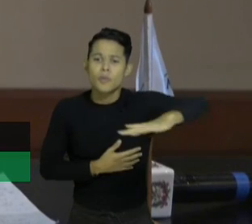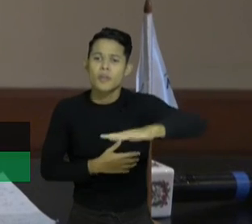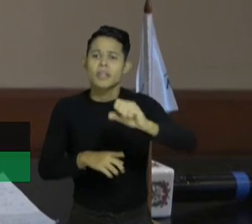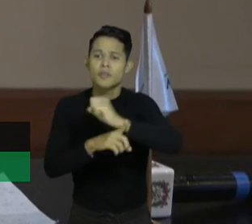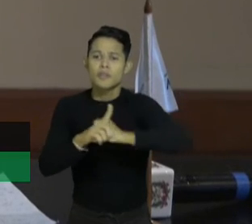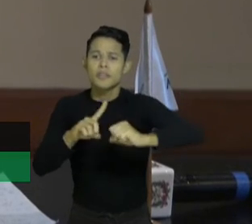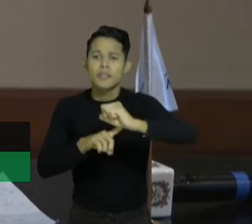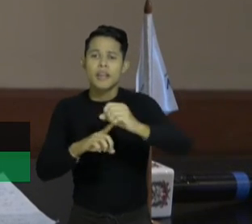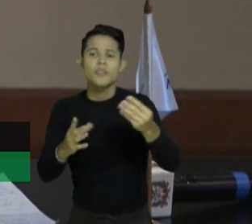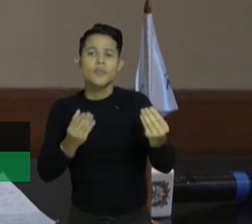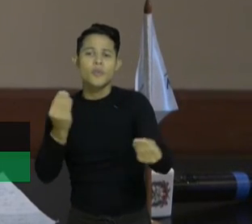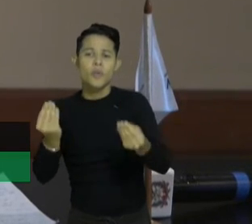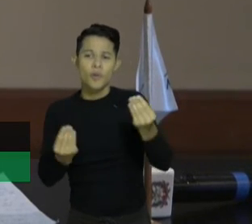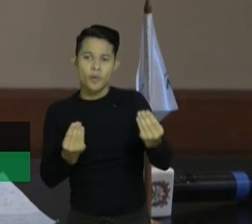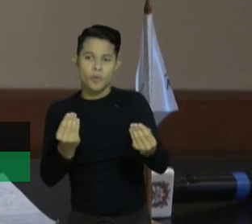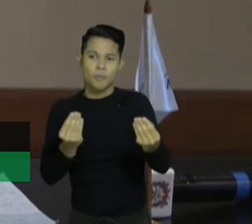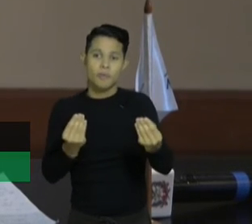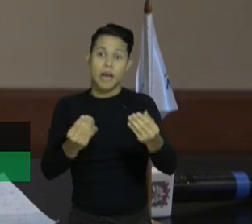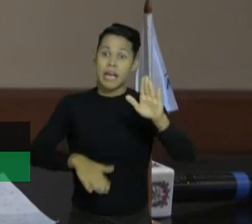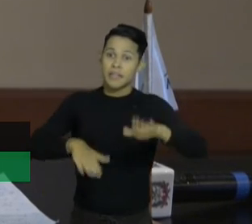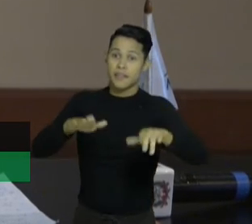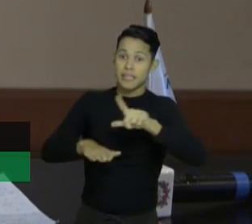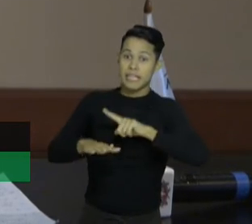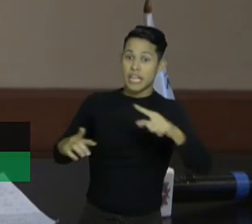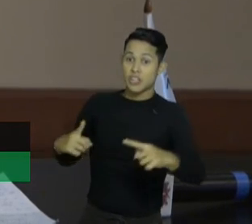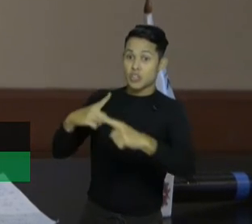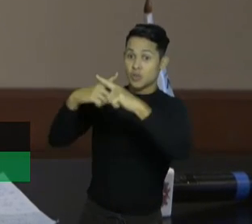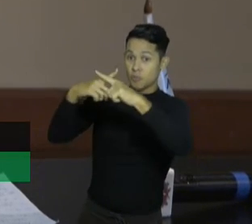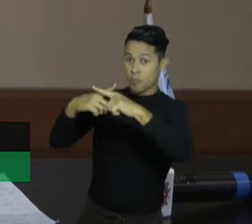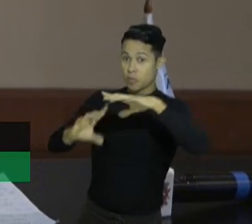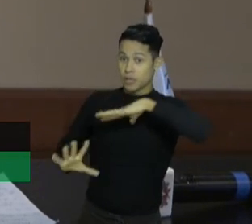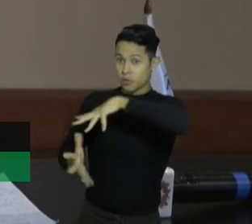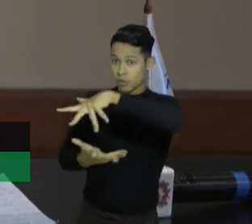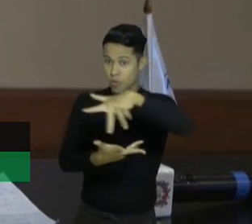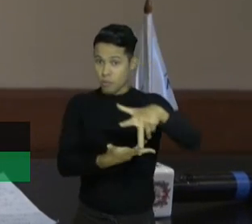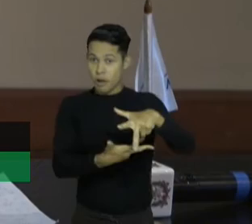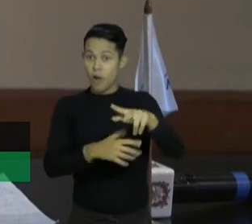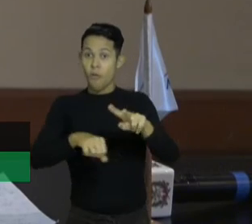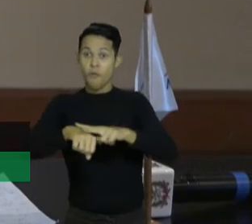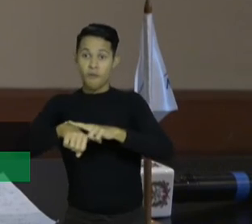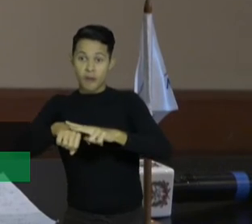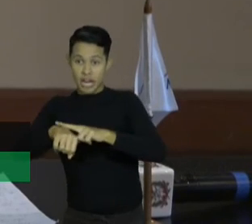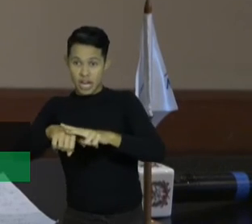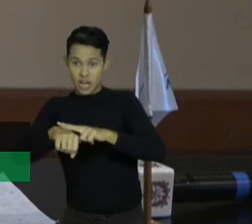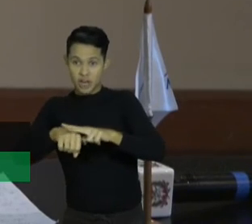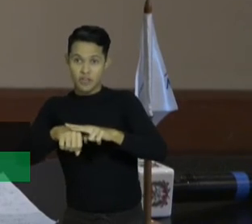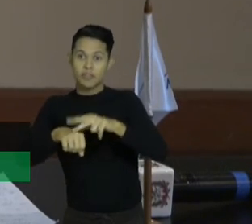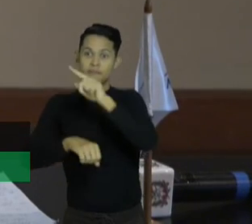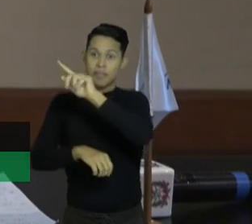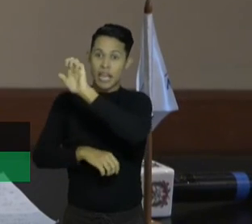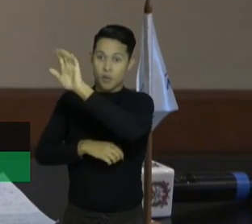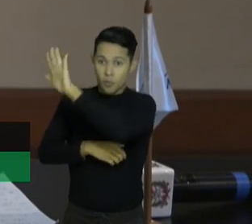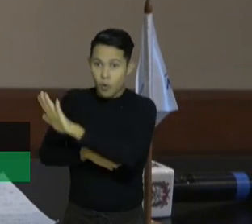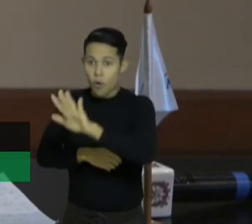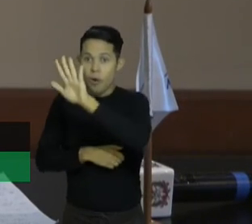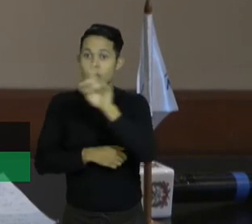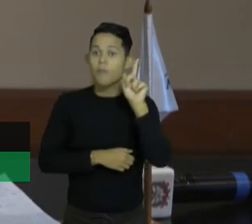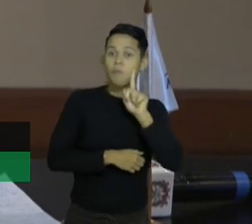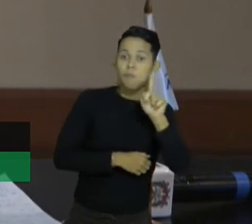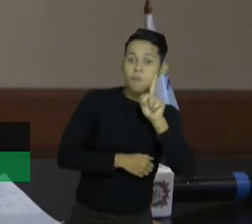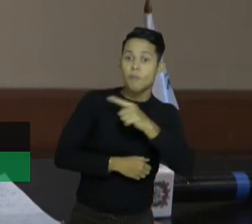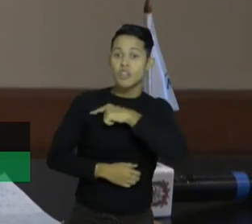uma disputa Global pela manufatura Verde Estados Unidos estão fazendo Europa estão fazendo a China tá fazendo o Brasil não deve